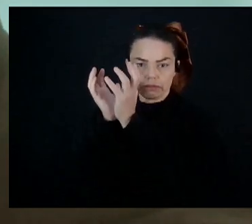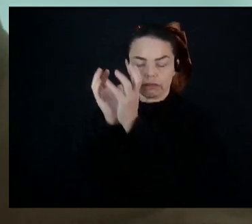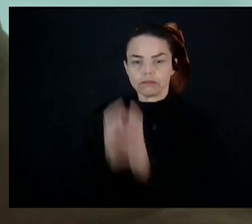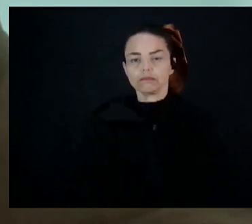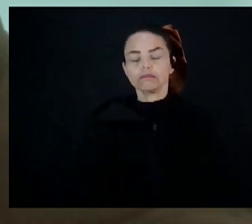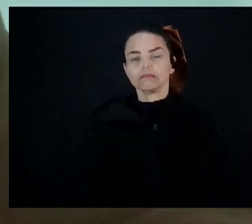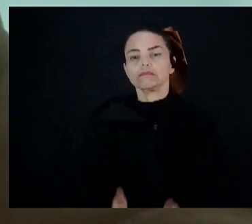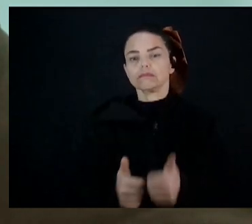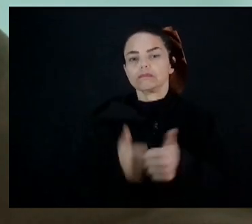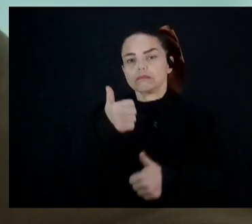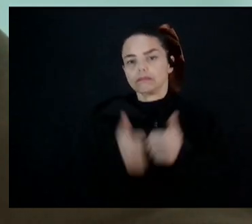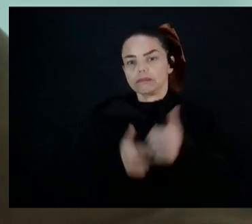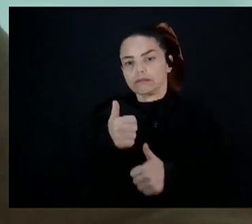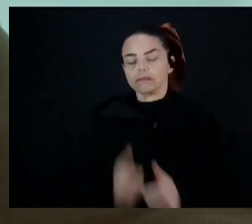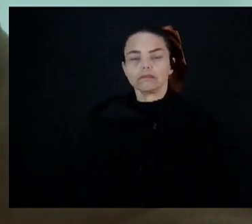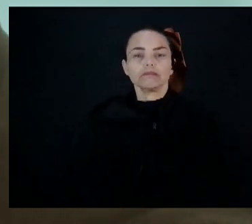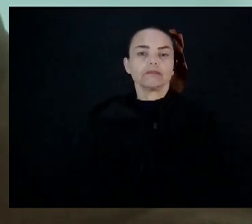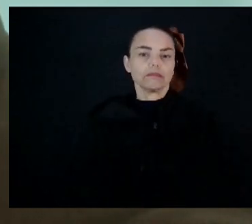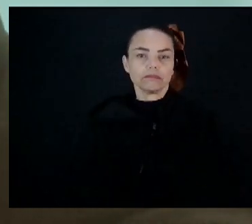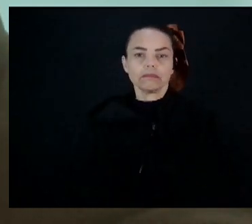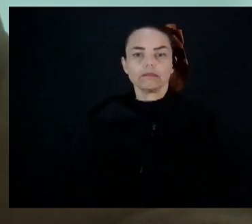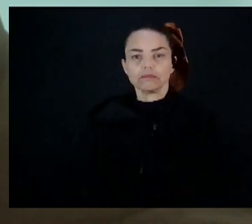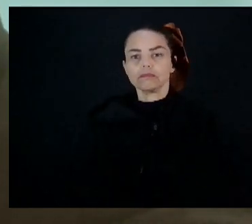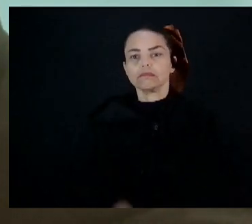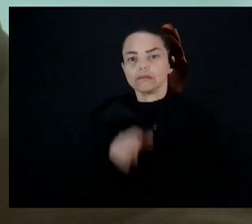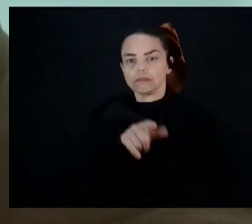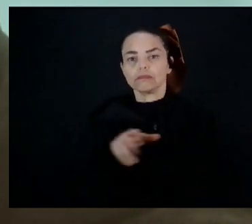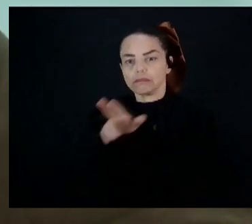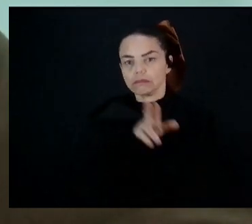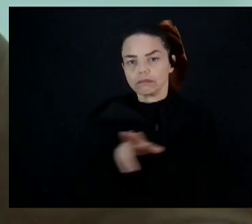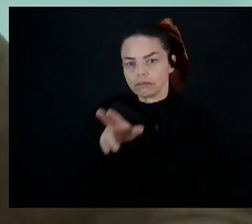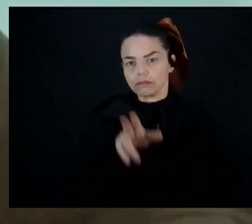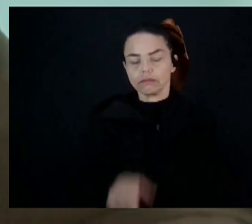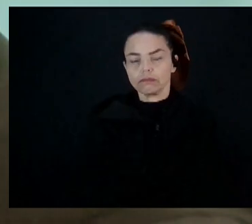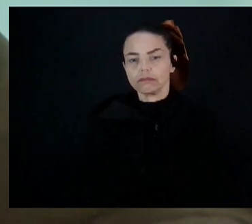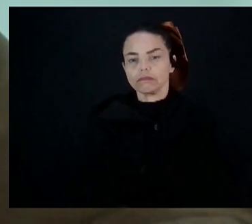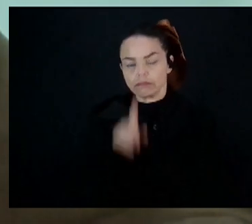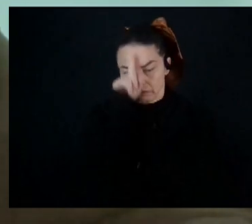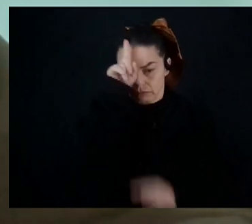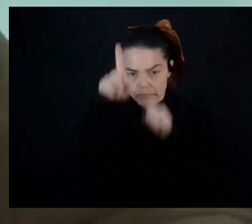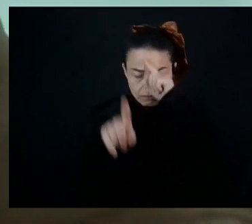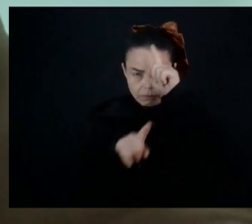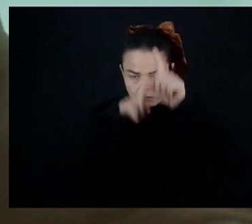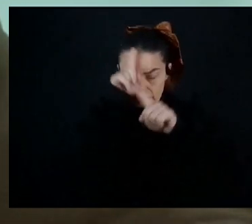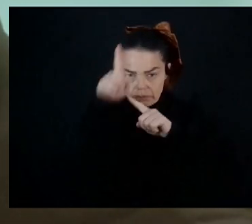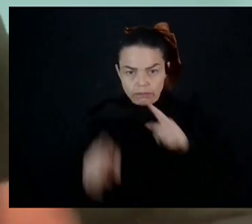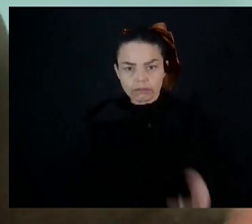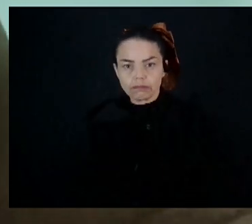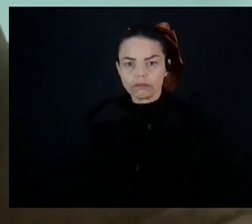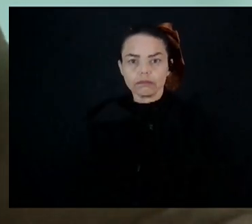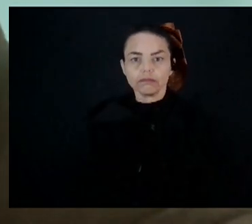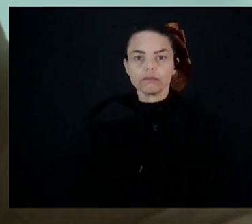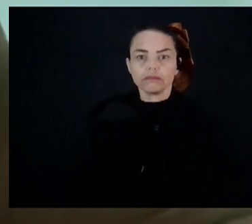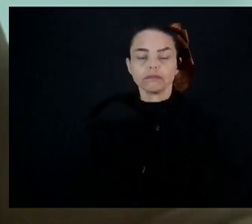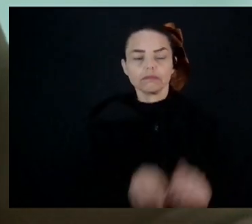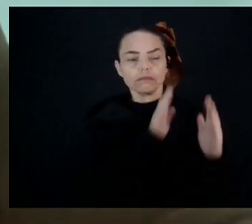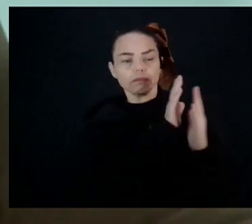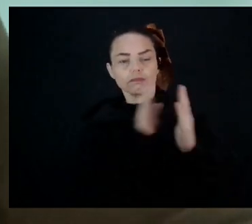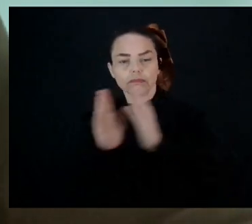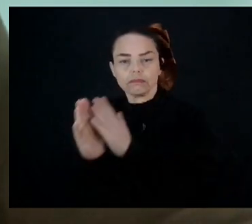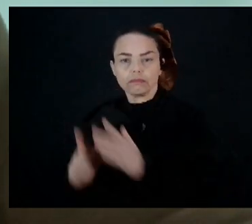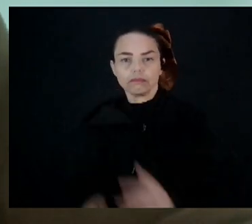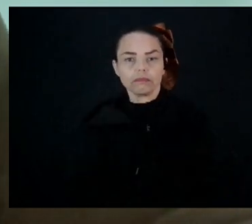de performance que acabam utilizando algumas ideias dessa história de dividir os ciclos de sono ao longo de